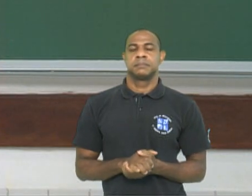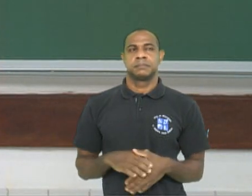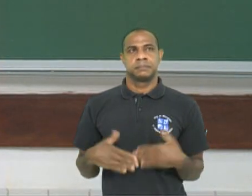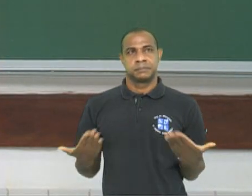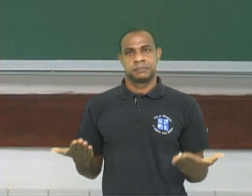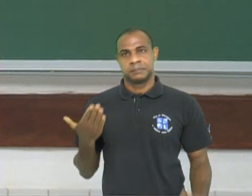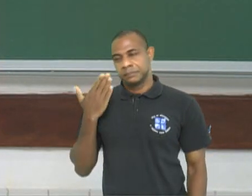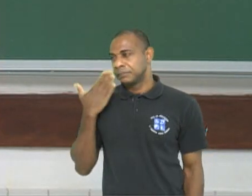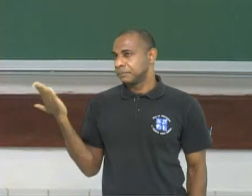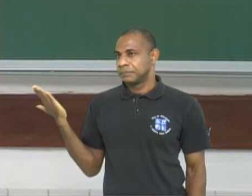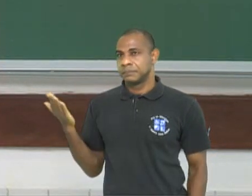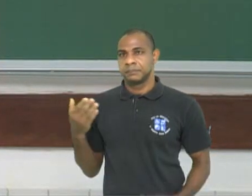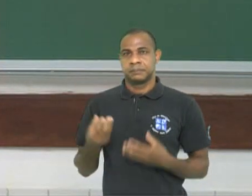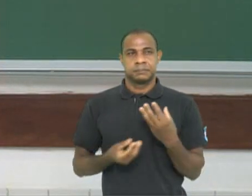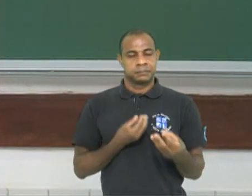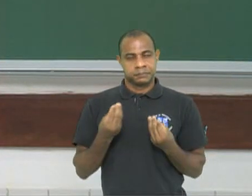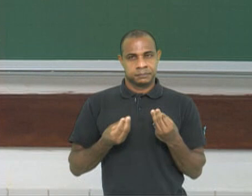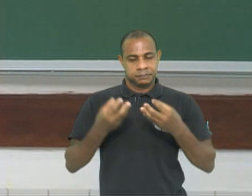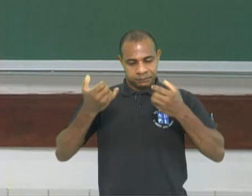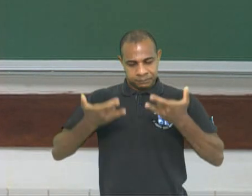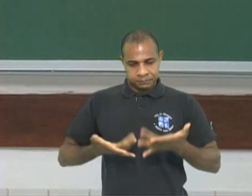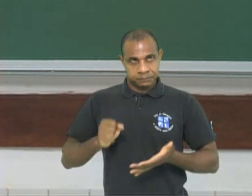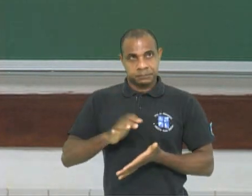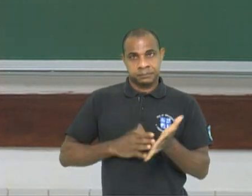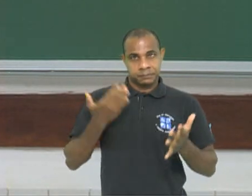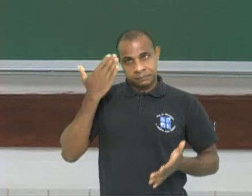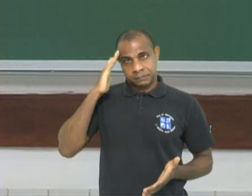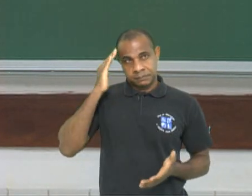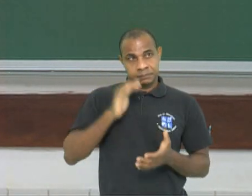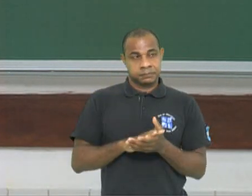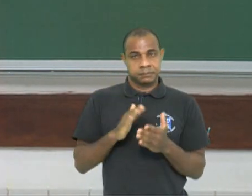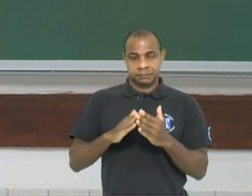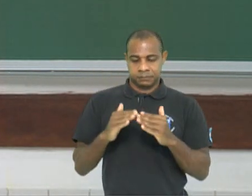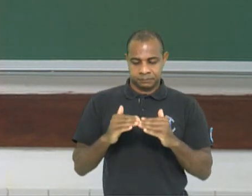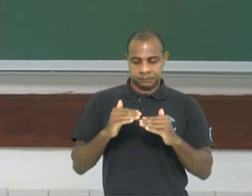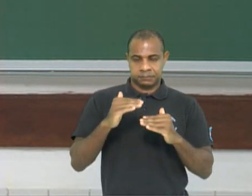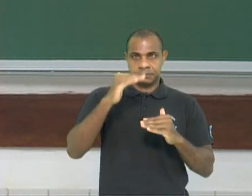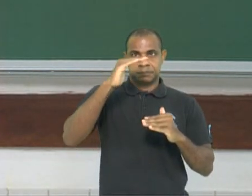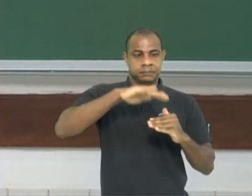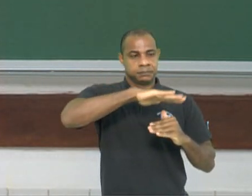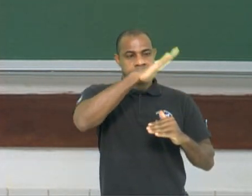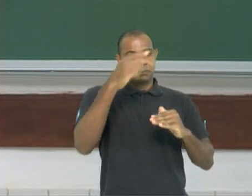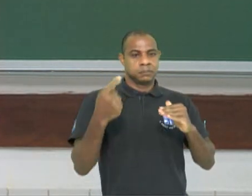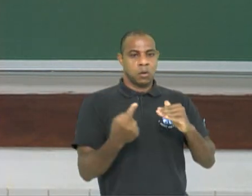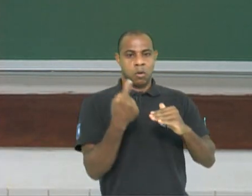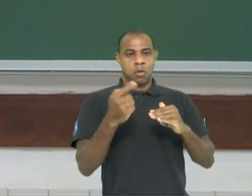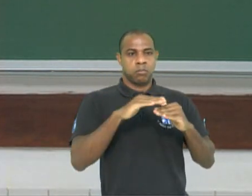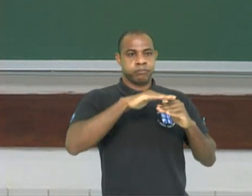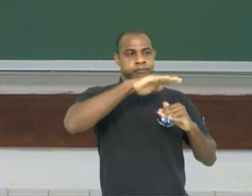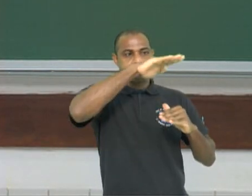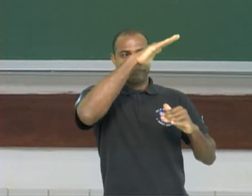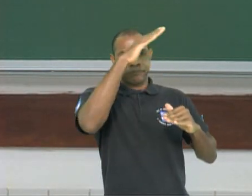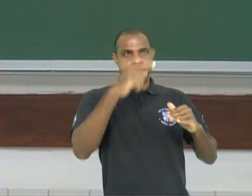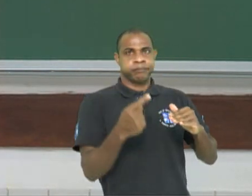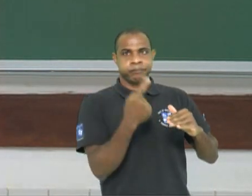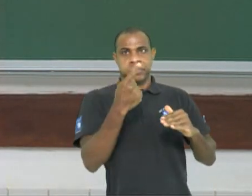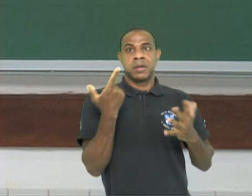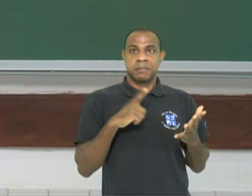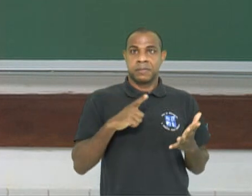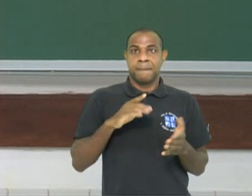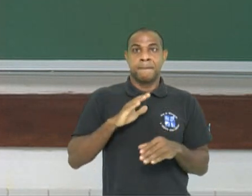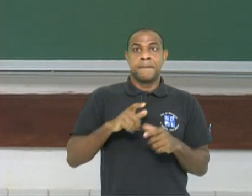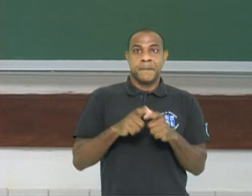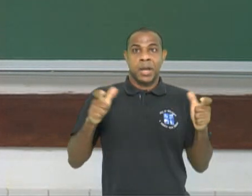Pessoal, então assim, para a gente resolver isso, basicamente a gente tem que entender que quanto maior a altitude, né, existe uma menor pressão atmosférica